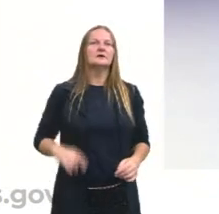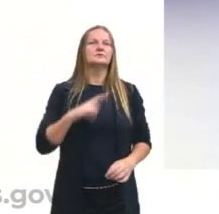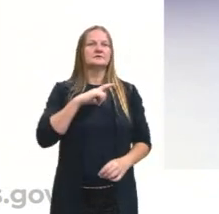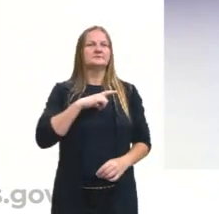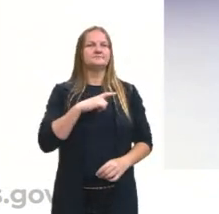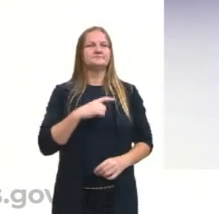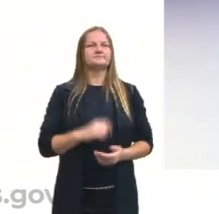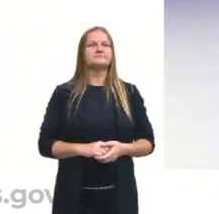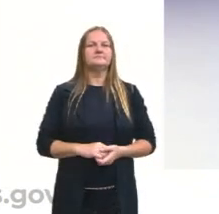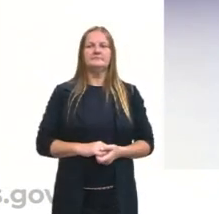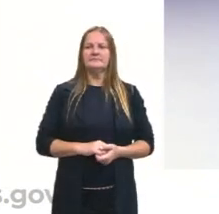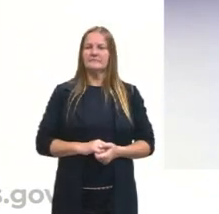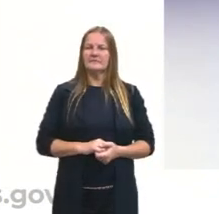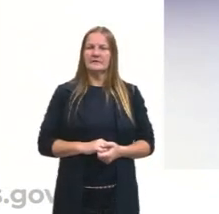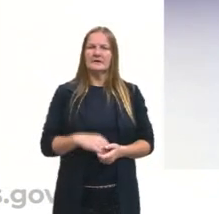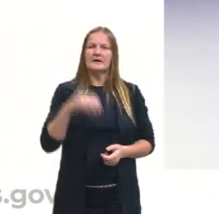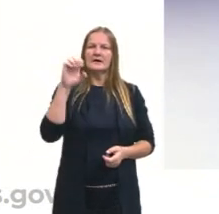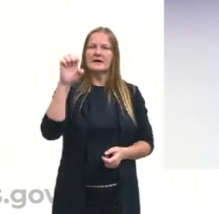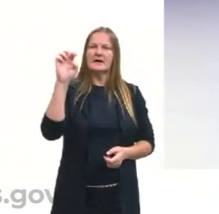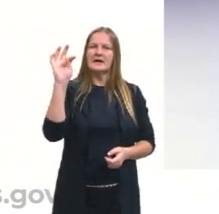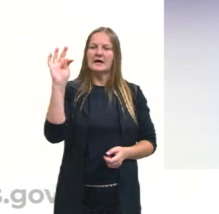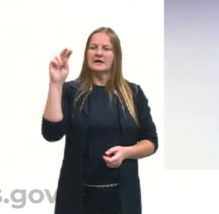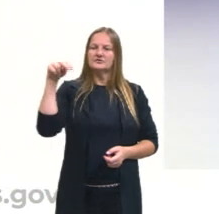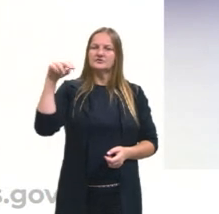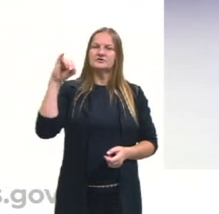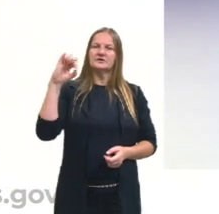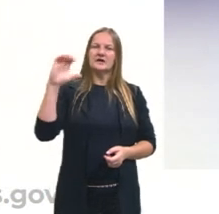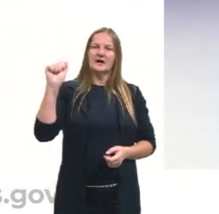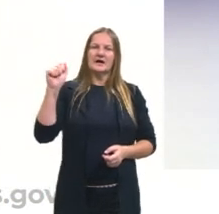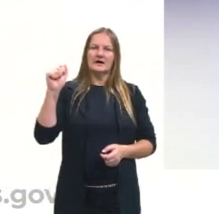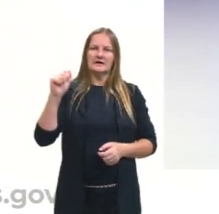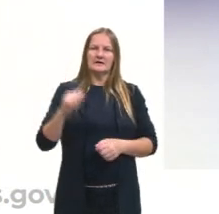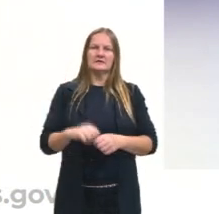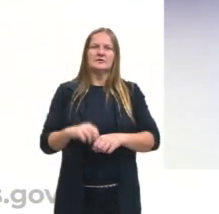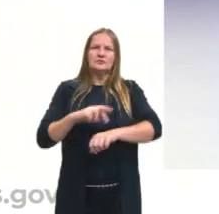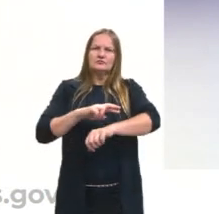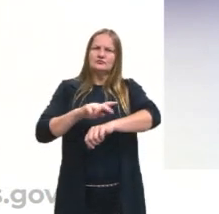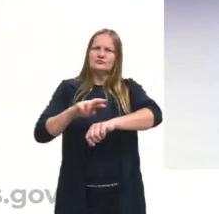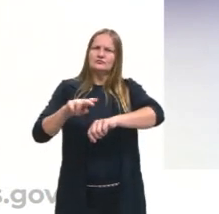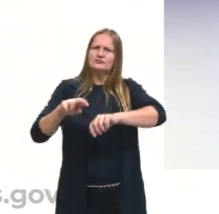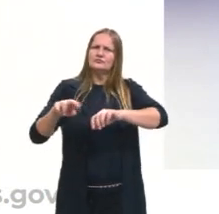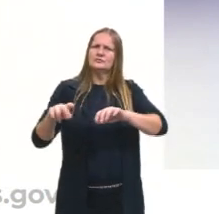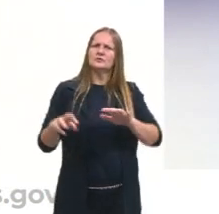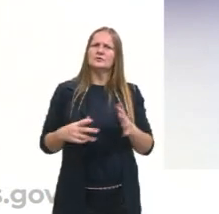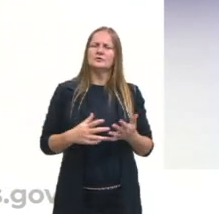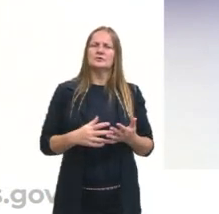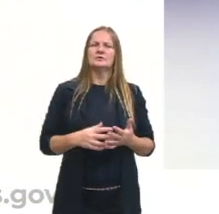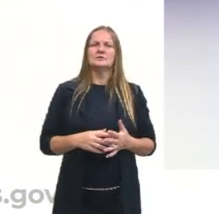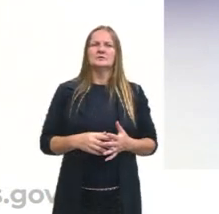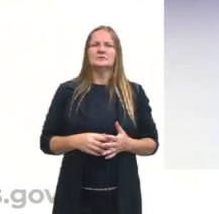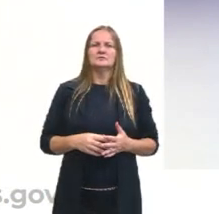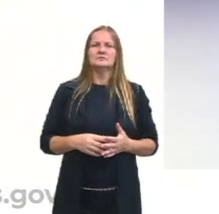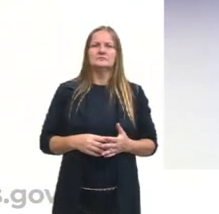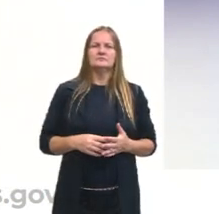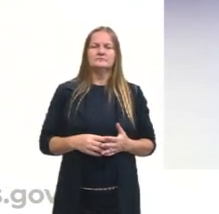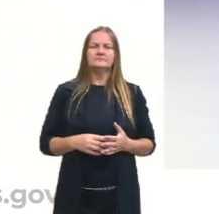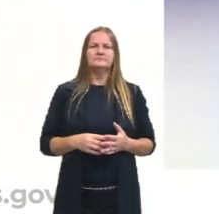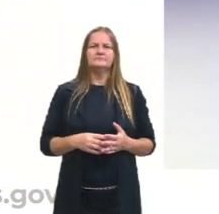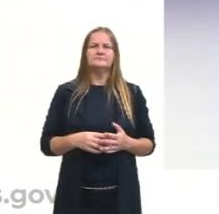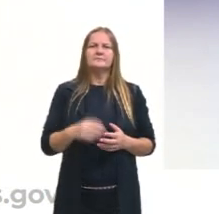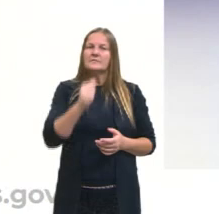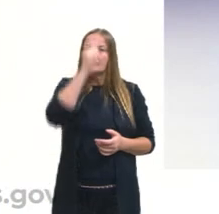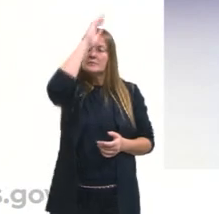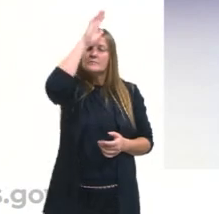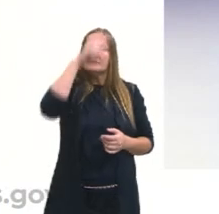étnica essa questão dos povos de como se vê o outro e os romanos tinham um certo respeito